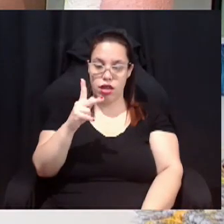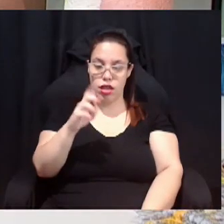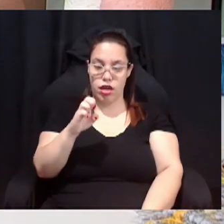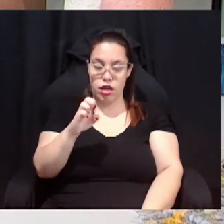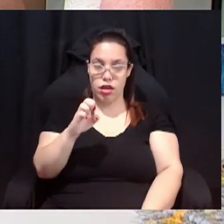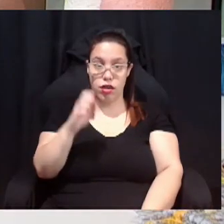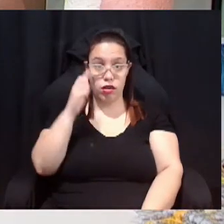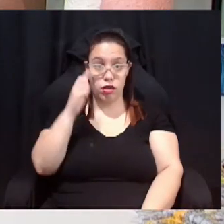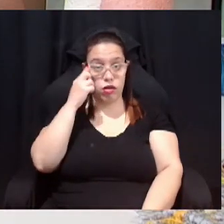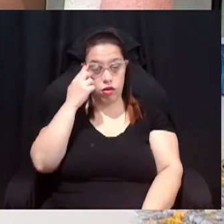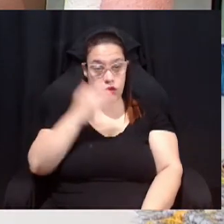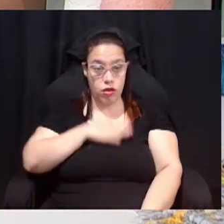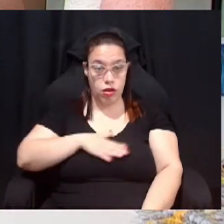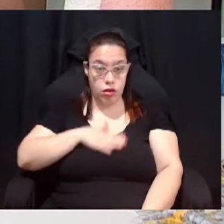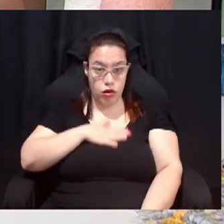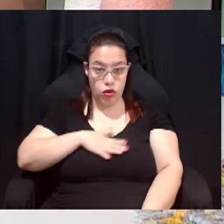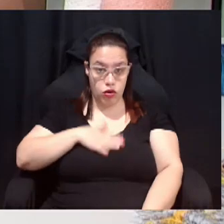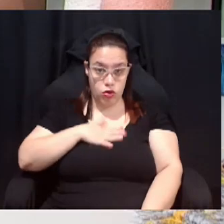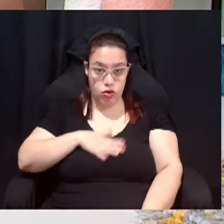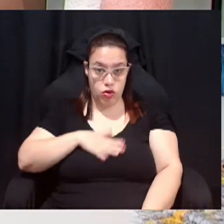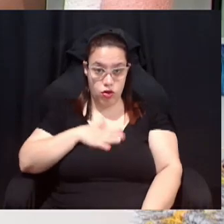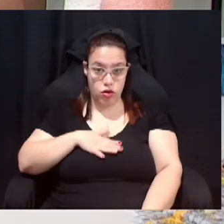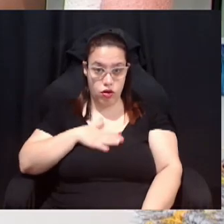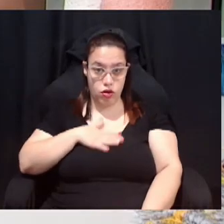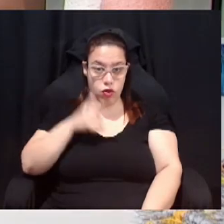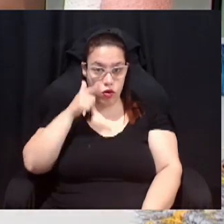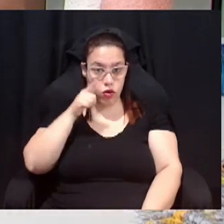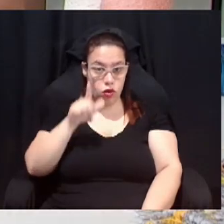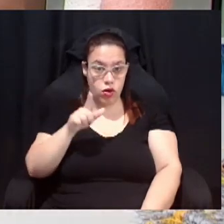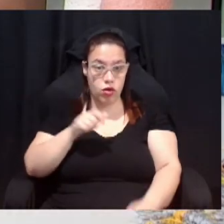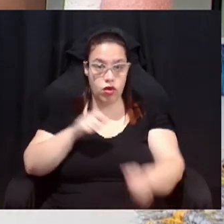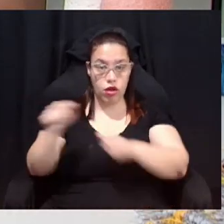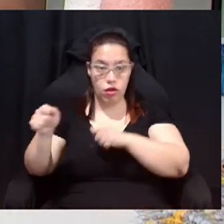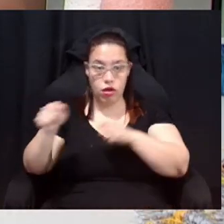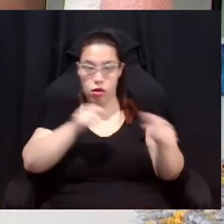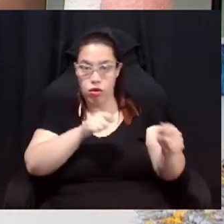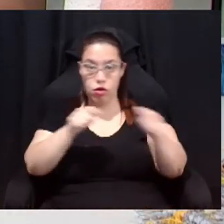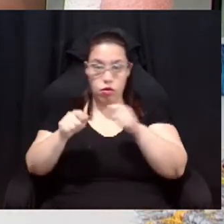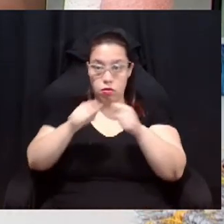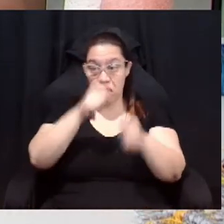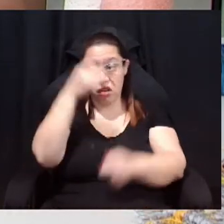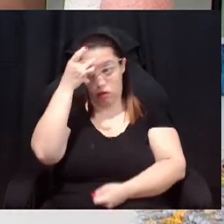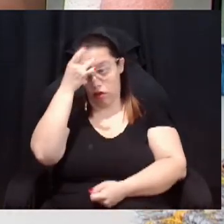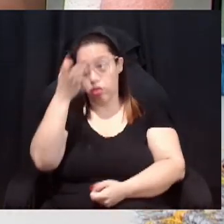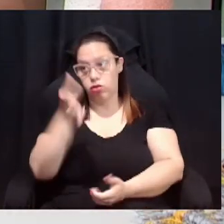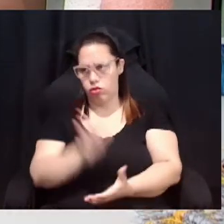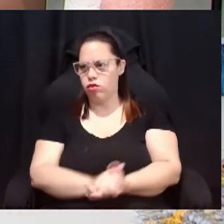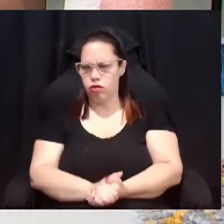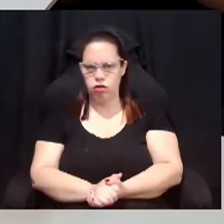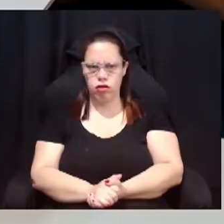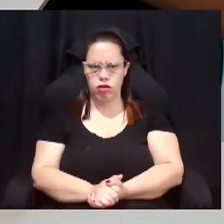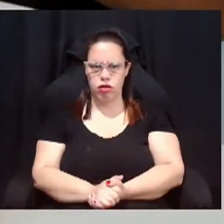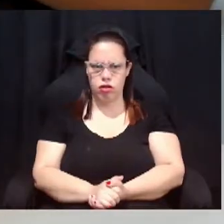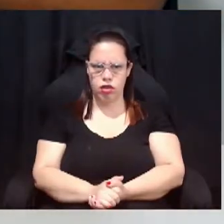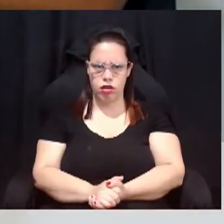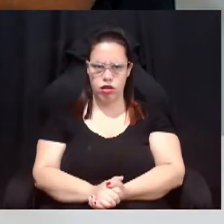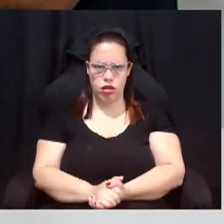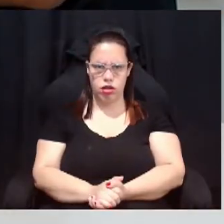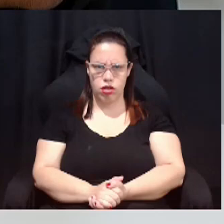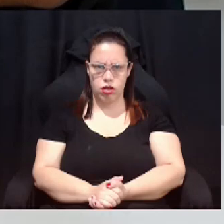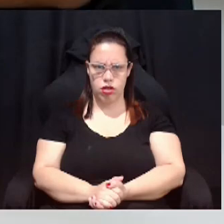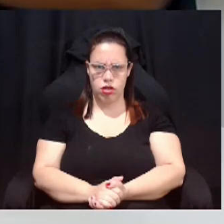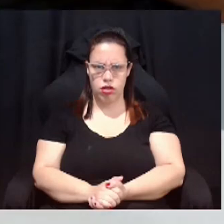gosto bastante, que você consegue levar para qualquer lugar, É mais fácil? mais fácil, e você usa para fazer várias peças,